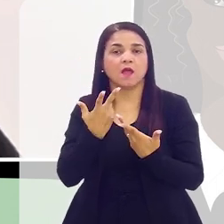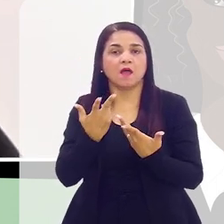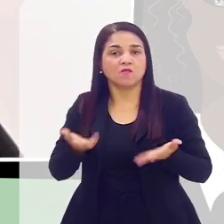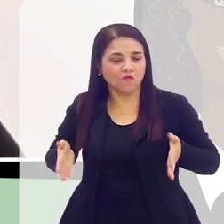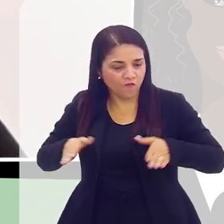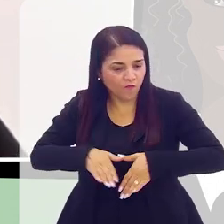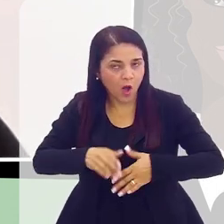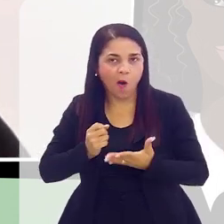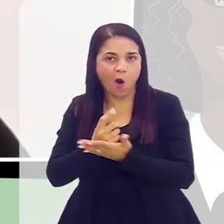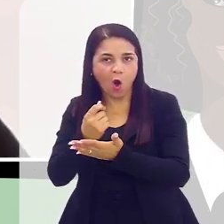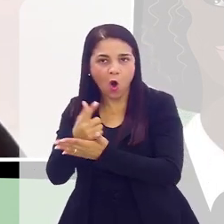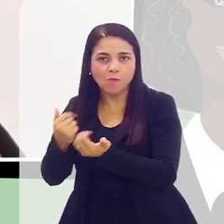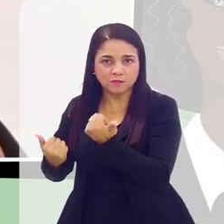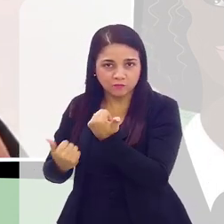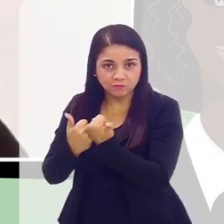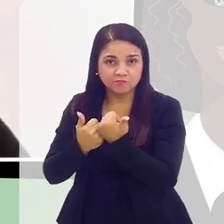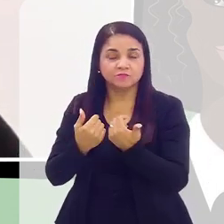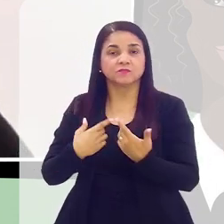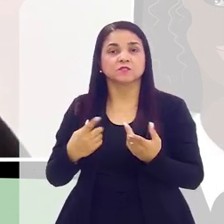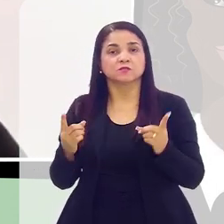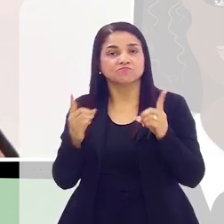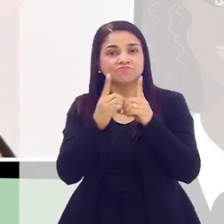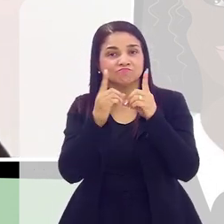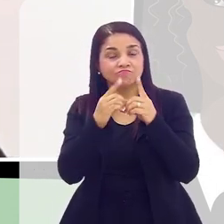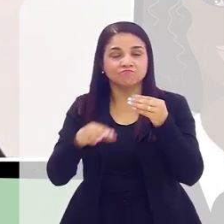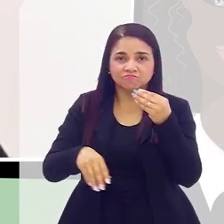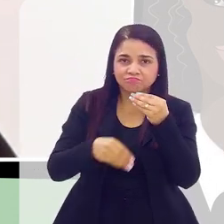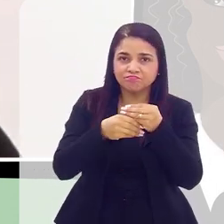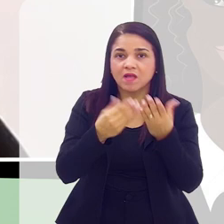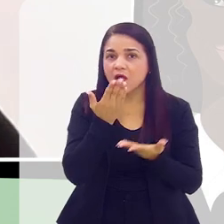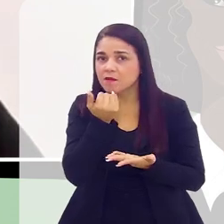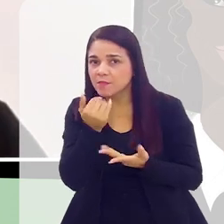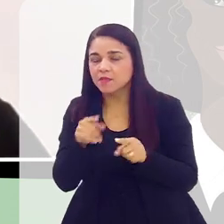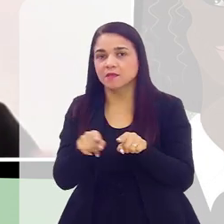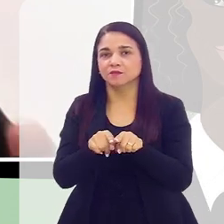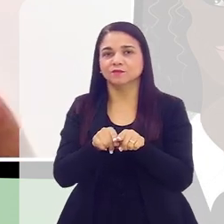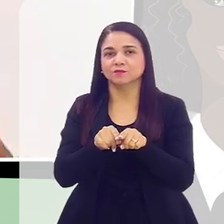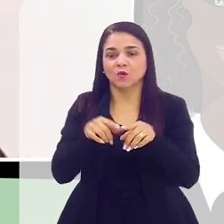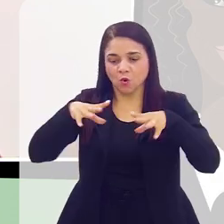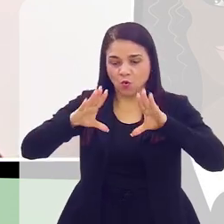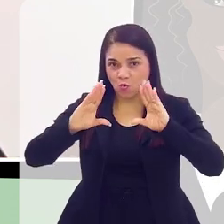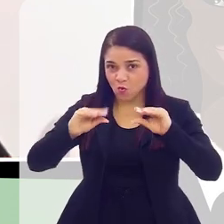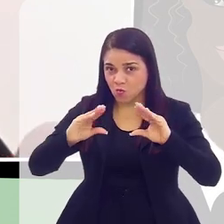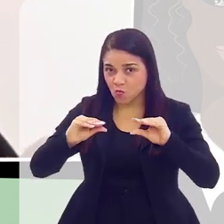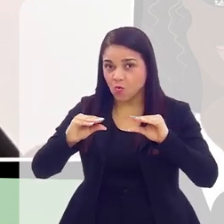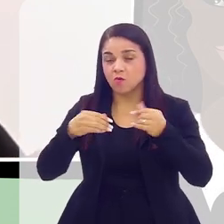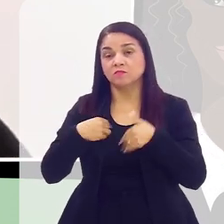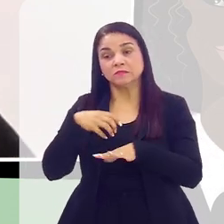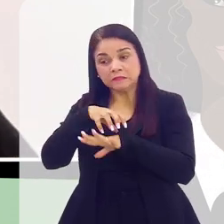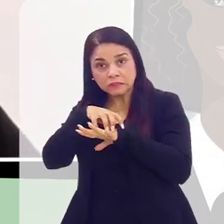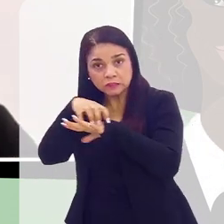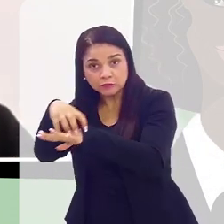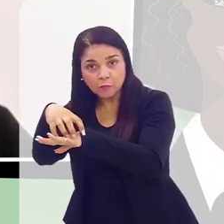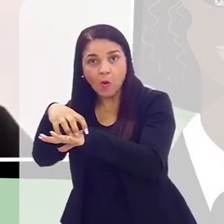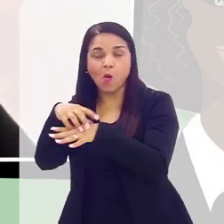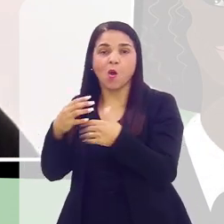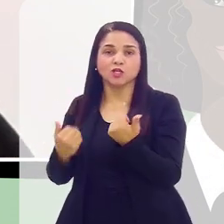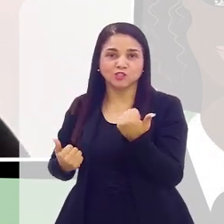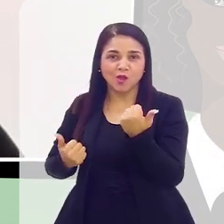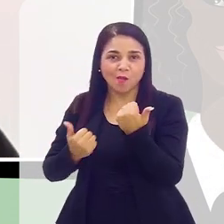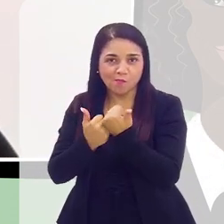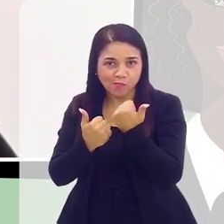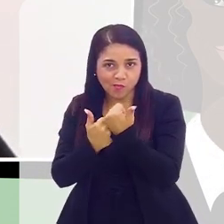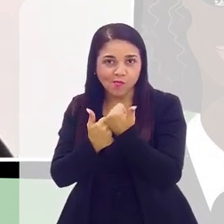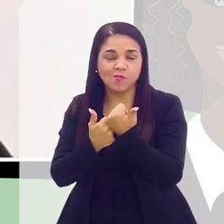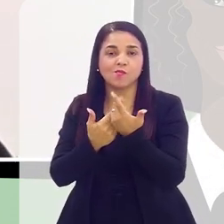que querem adotar com fralda, com suplemento nutricional, com colchão pneumático, com um transporte para a pessoa